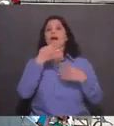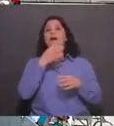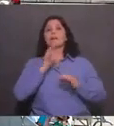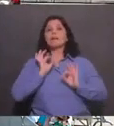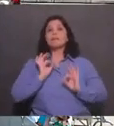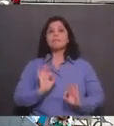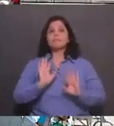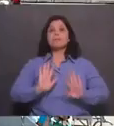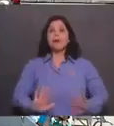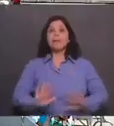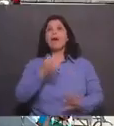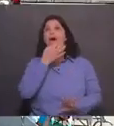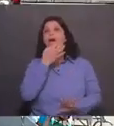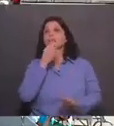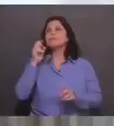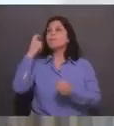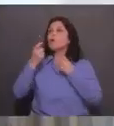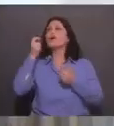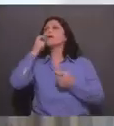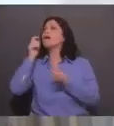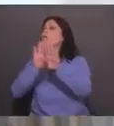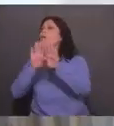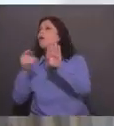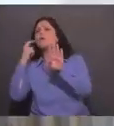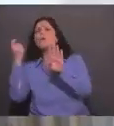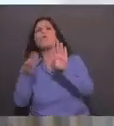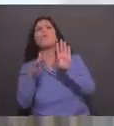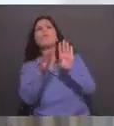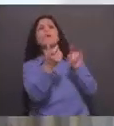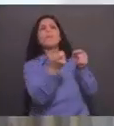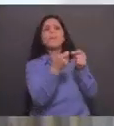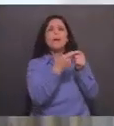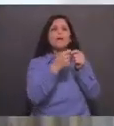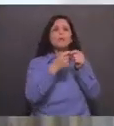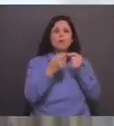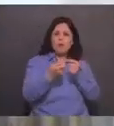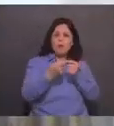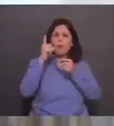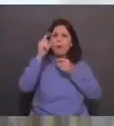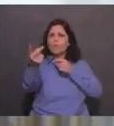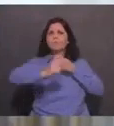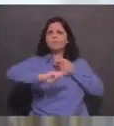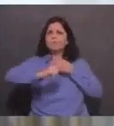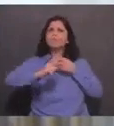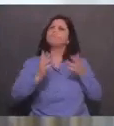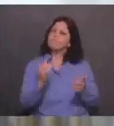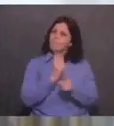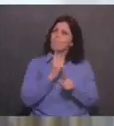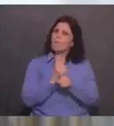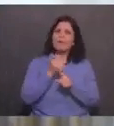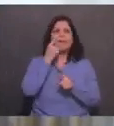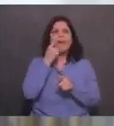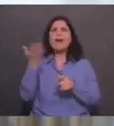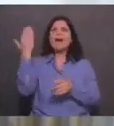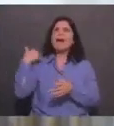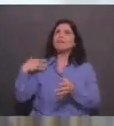saem à procura dos que estão à porta, nas margens mais próximas ou mais distantes, dos que nunca tiveram ninguém que